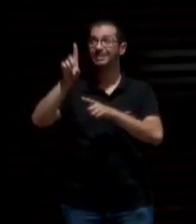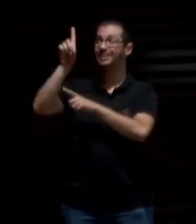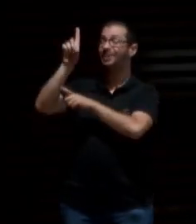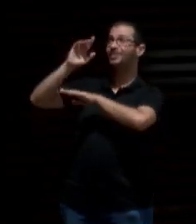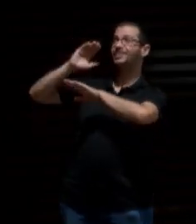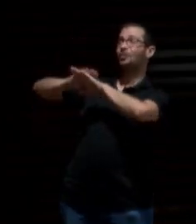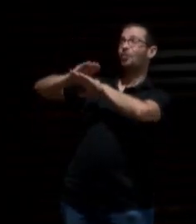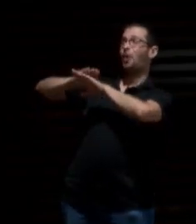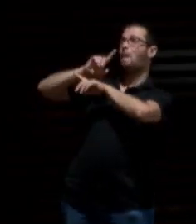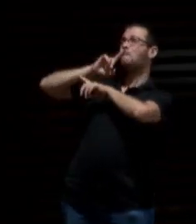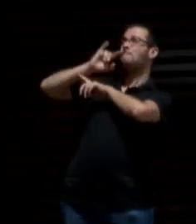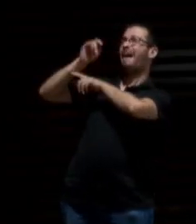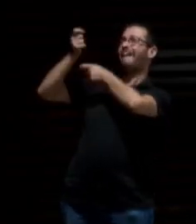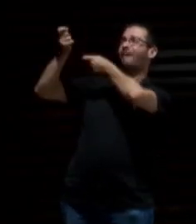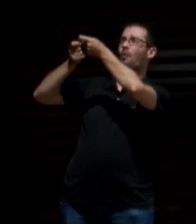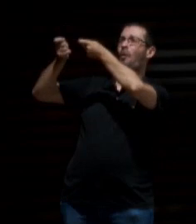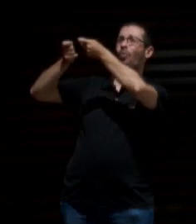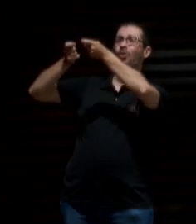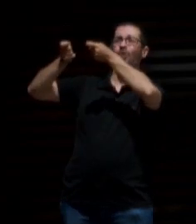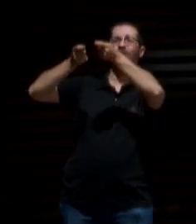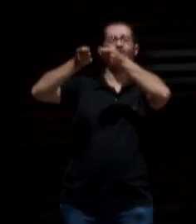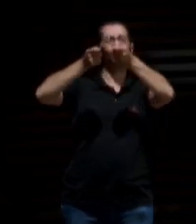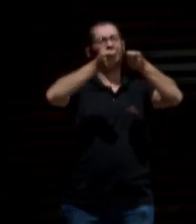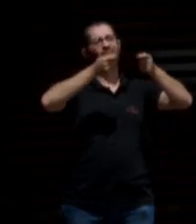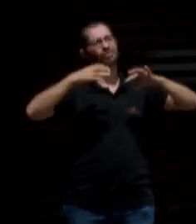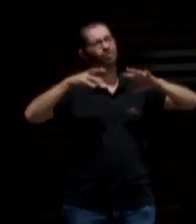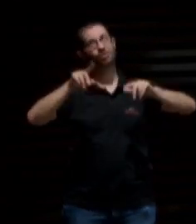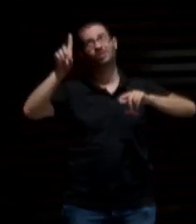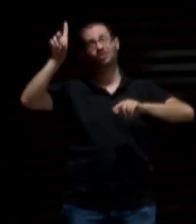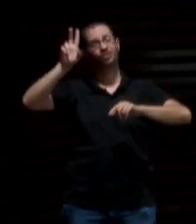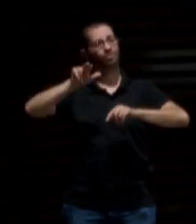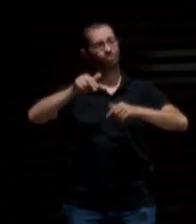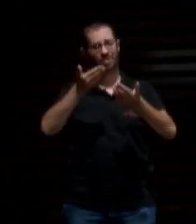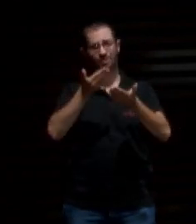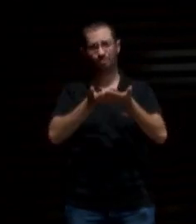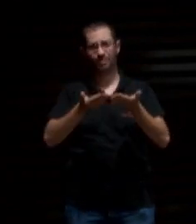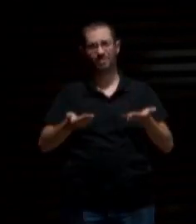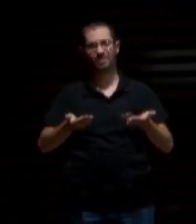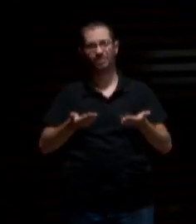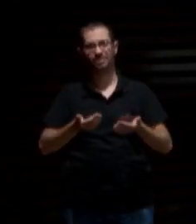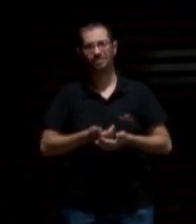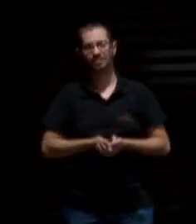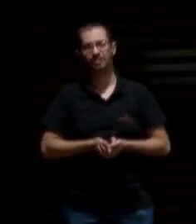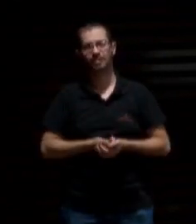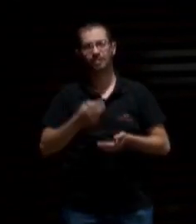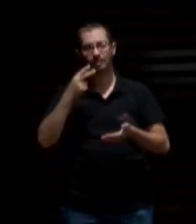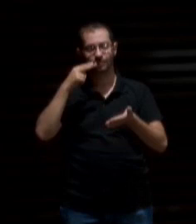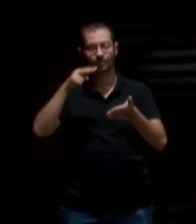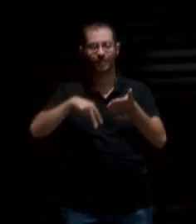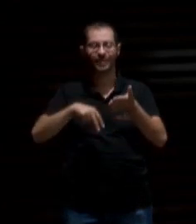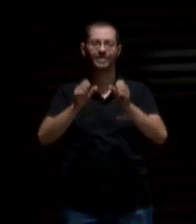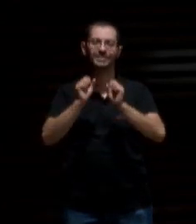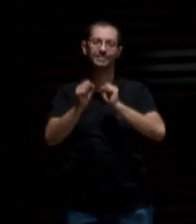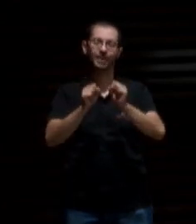está no controle, nunca perdeu. Eu vou encerrar então, eu vou ler o Salmo 37, eu ia ler inteiro,